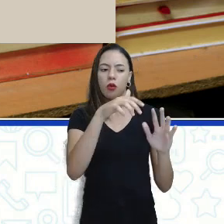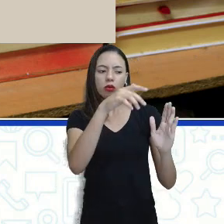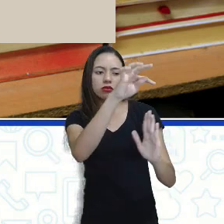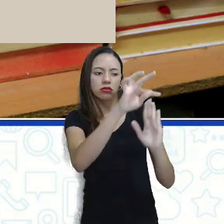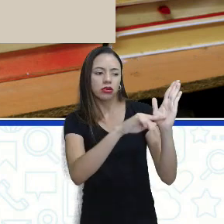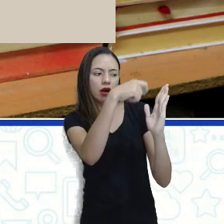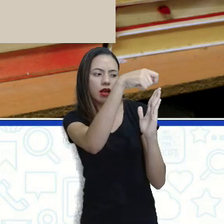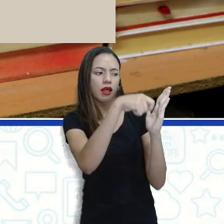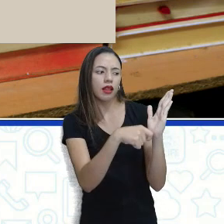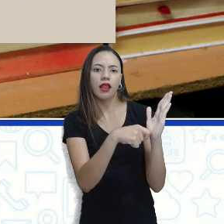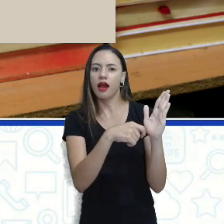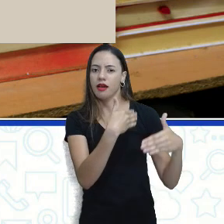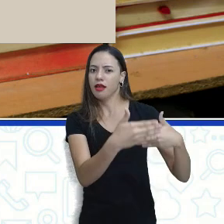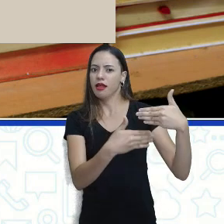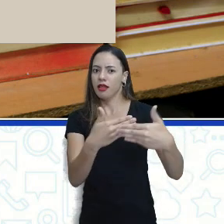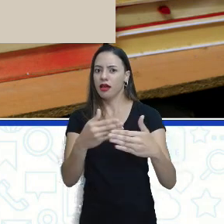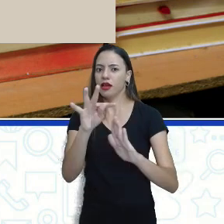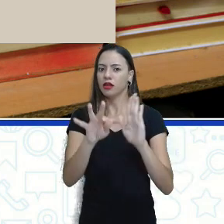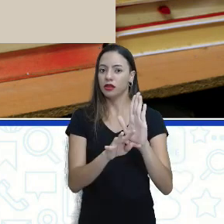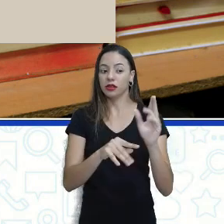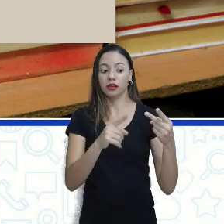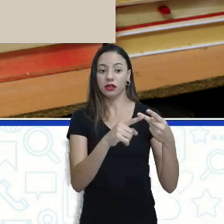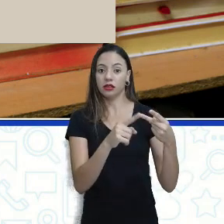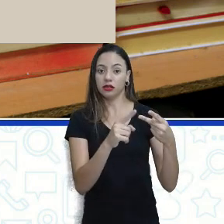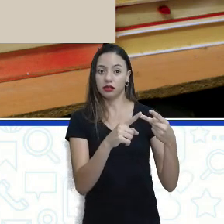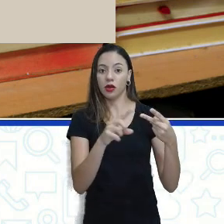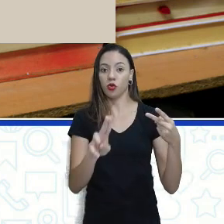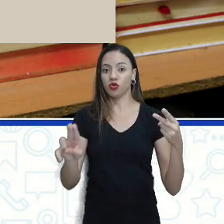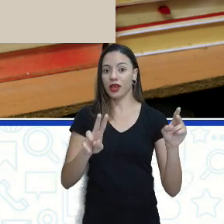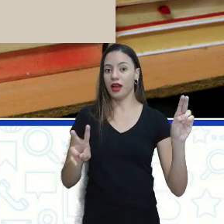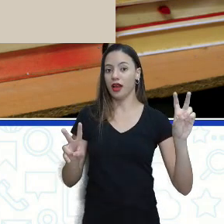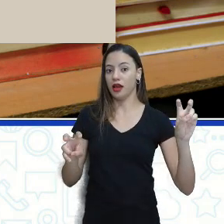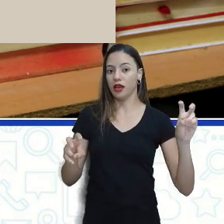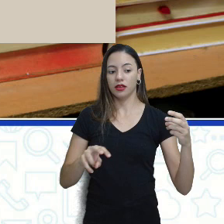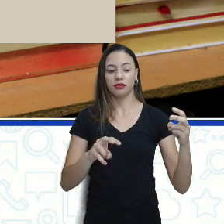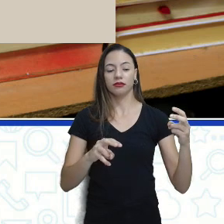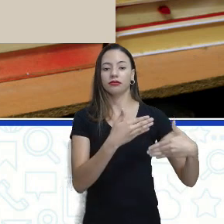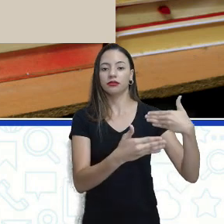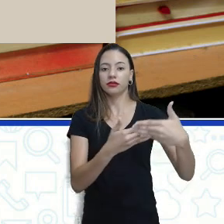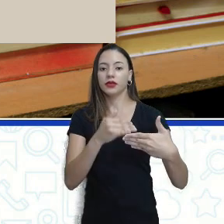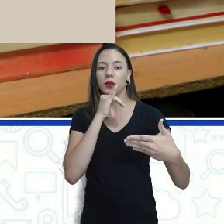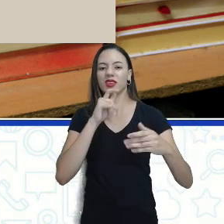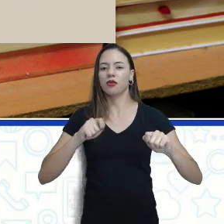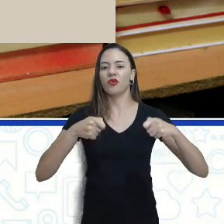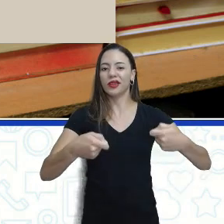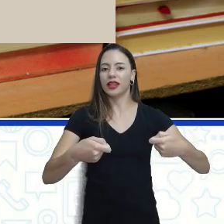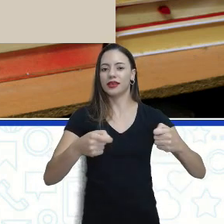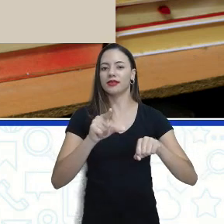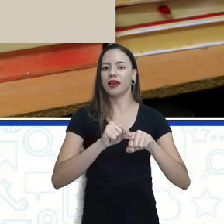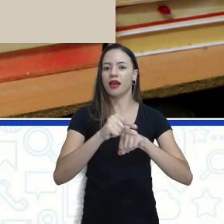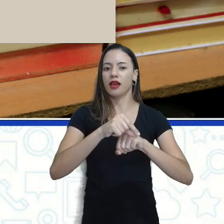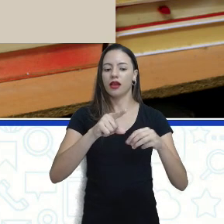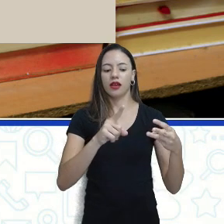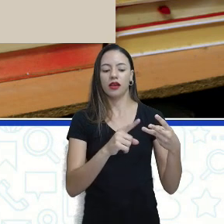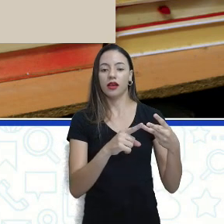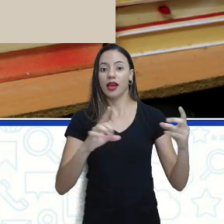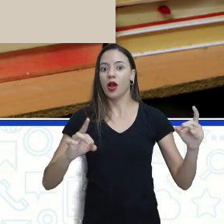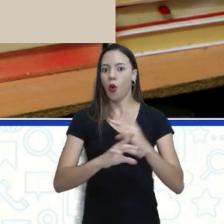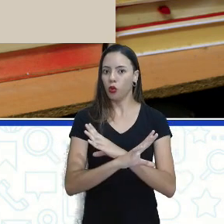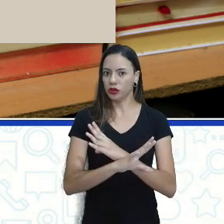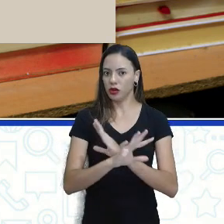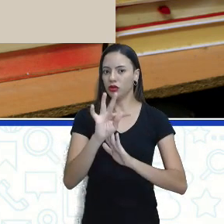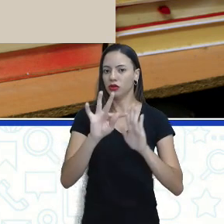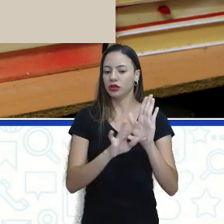texto. No desenvolvimento, serve para fundamentar alguns argumentos e, na conclusão, serve para ajudar na